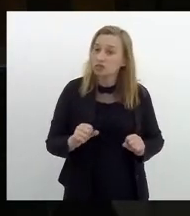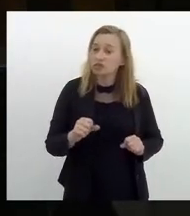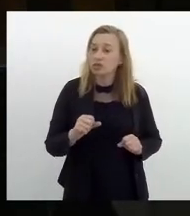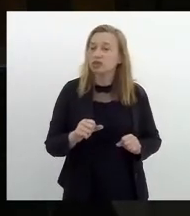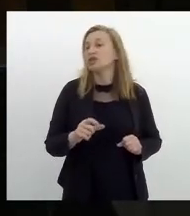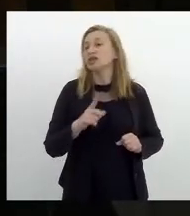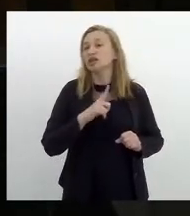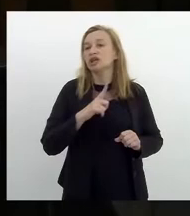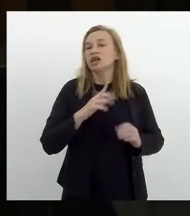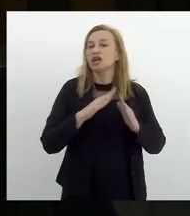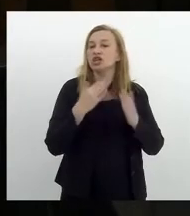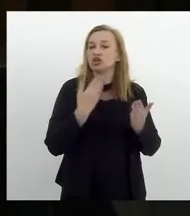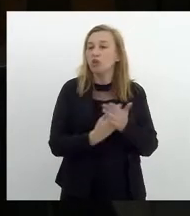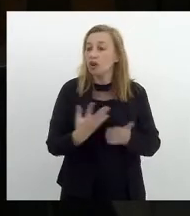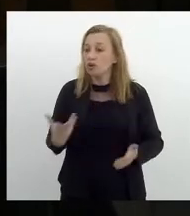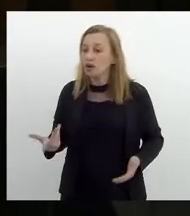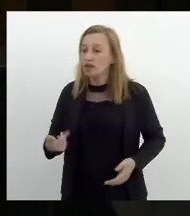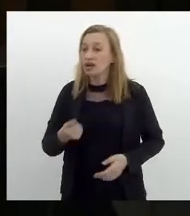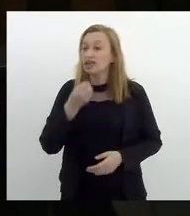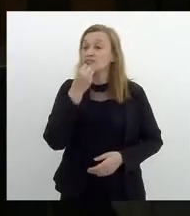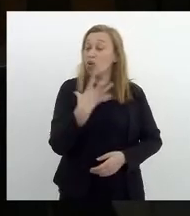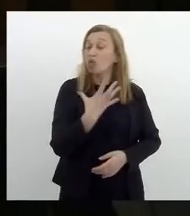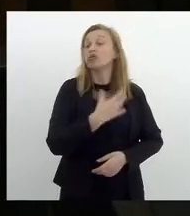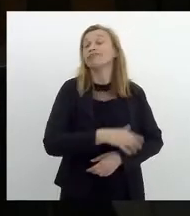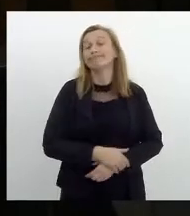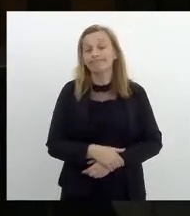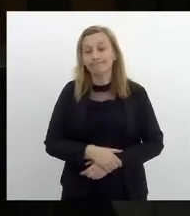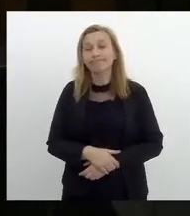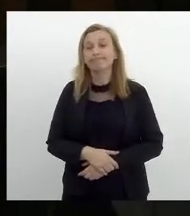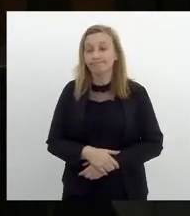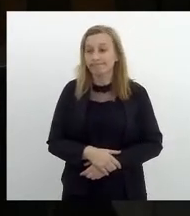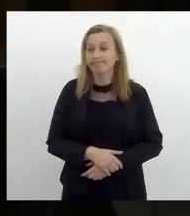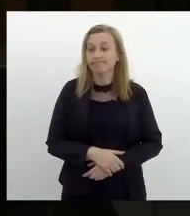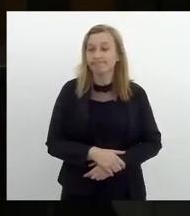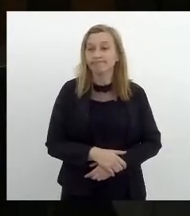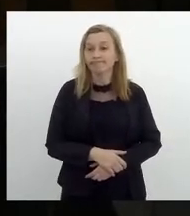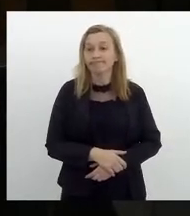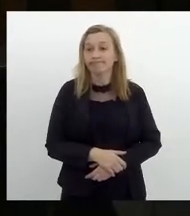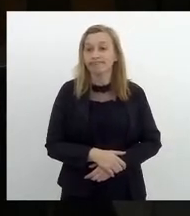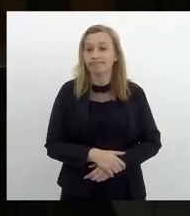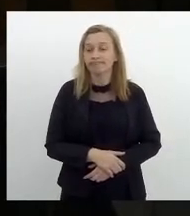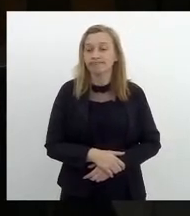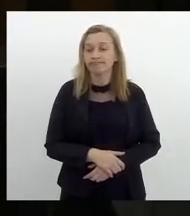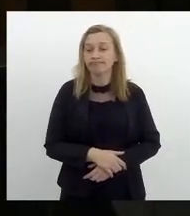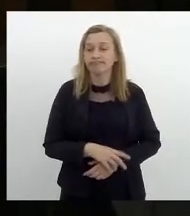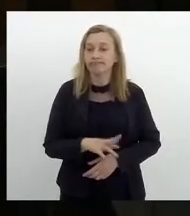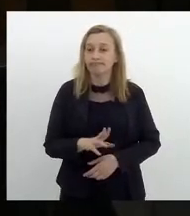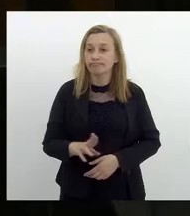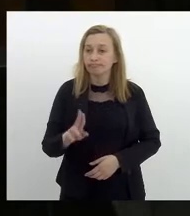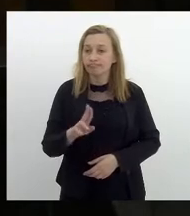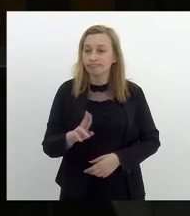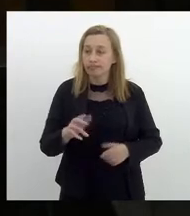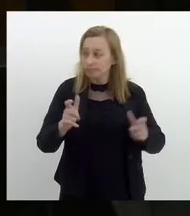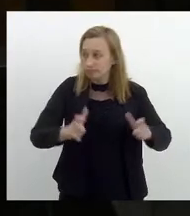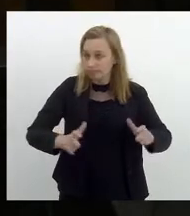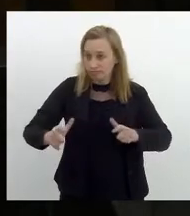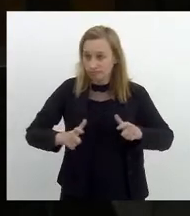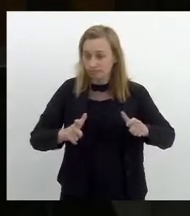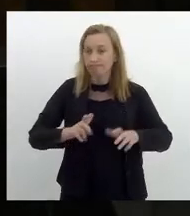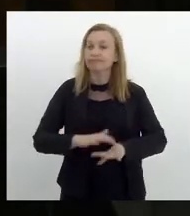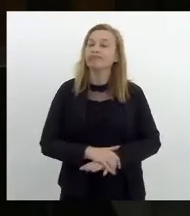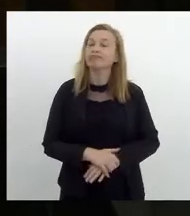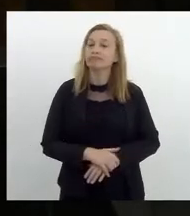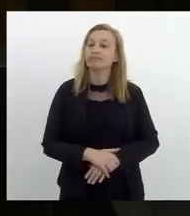qualidade. E nada mais justo do que otimizar esses espaços.